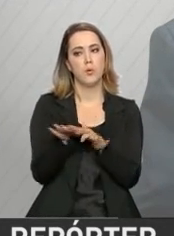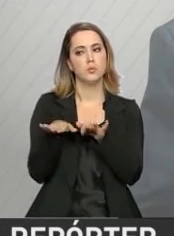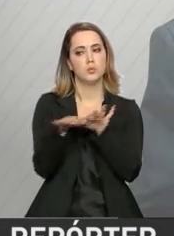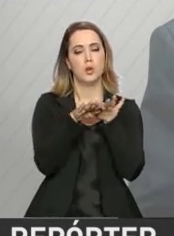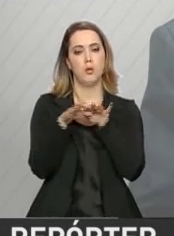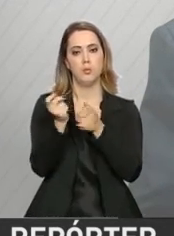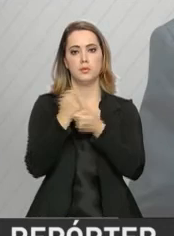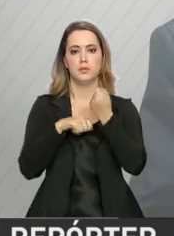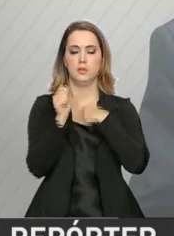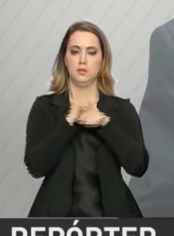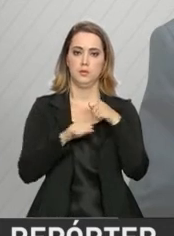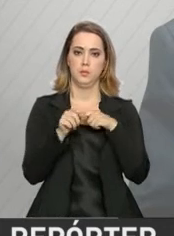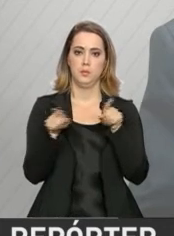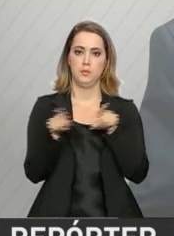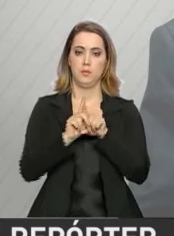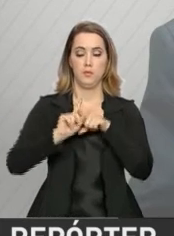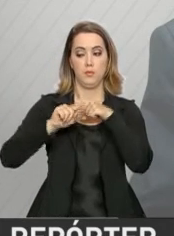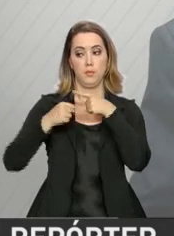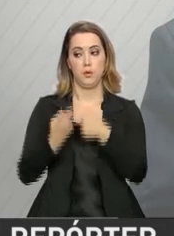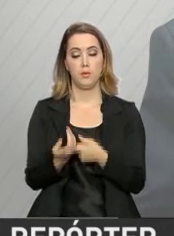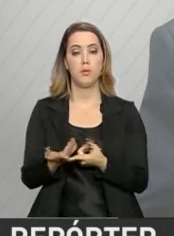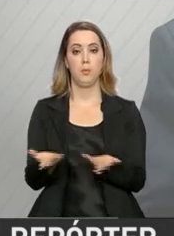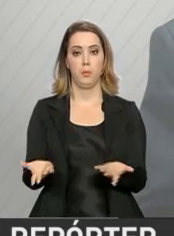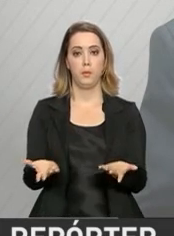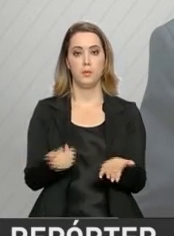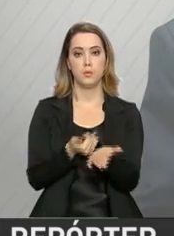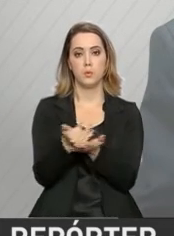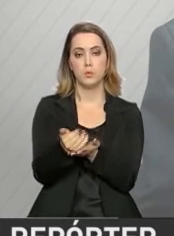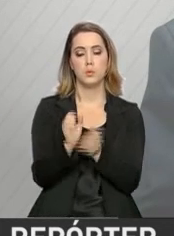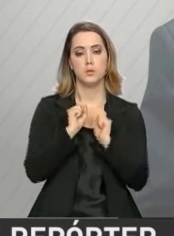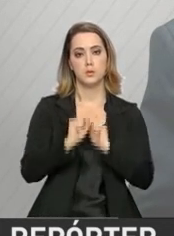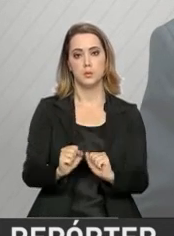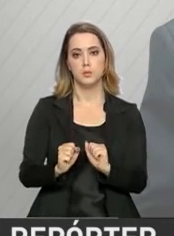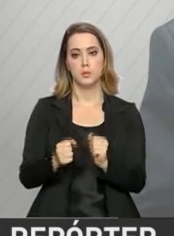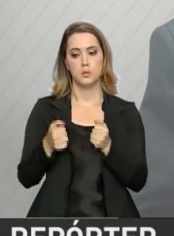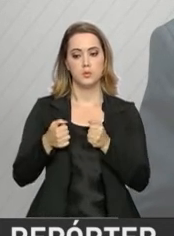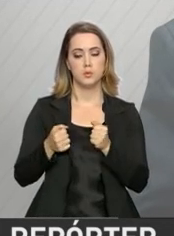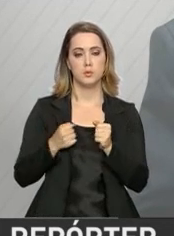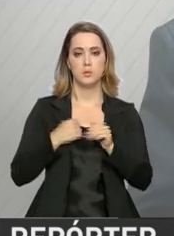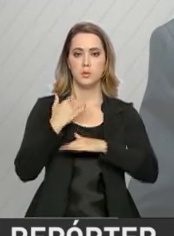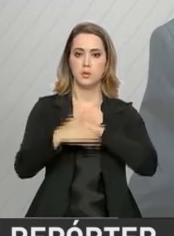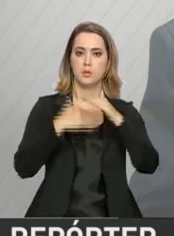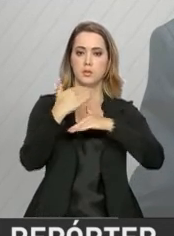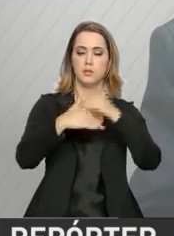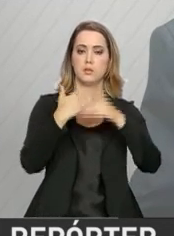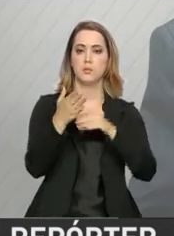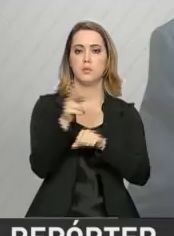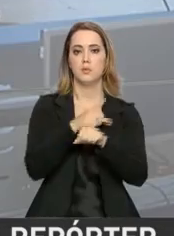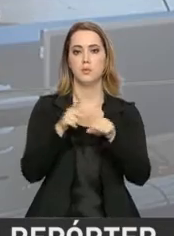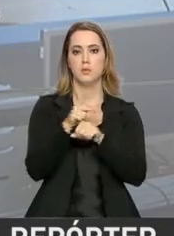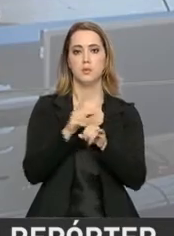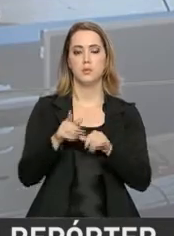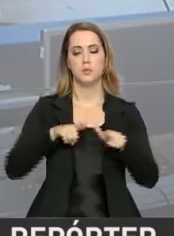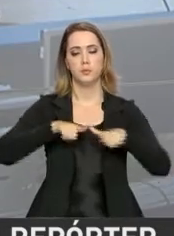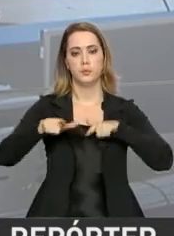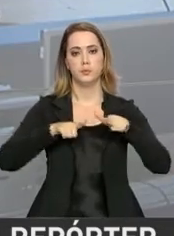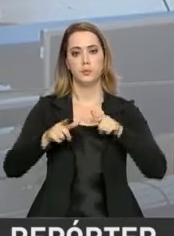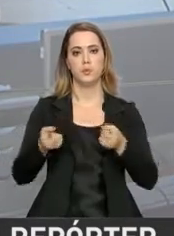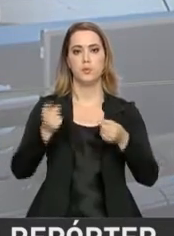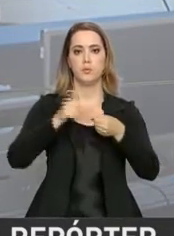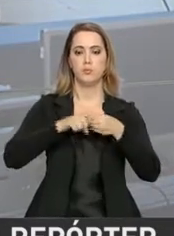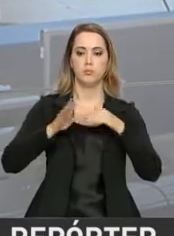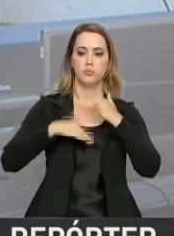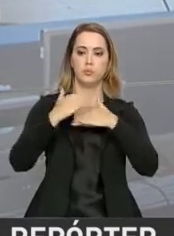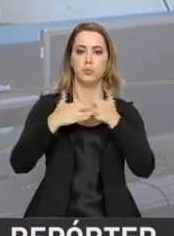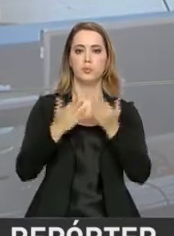economia e, a partir daí, permitir que o país volte a crescer, os empregos voltem a ser criados. Os